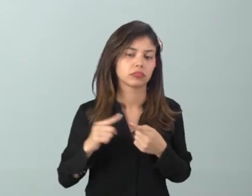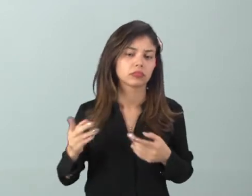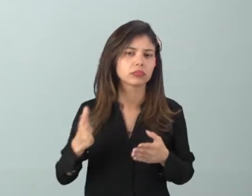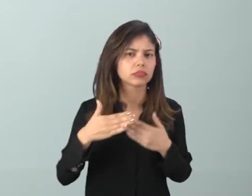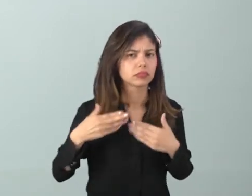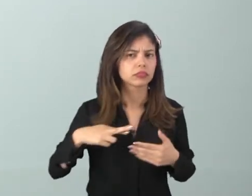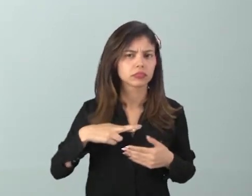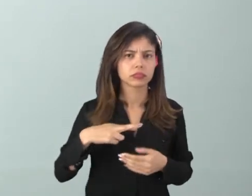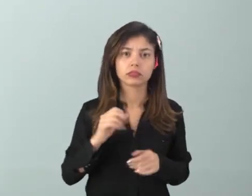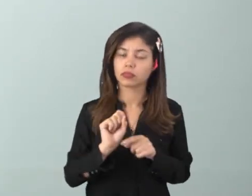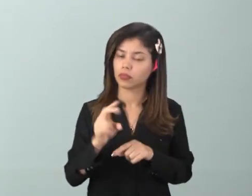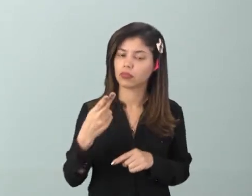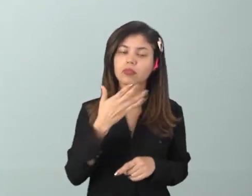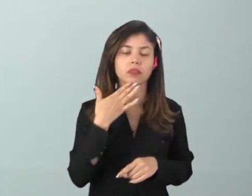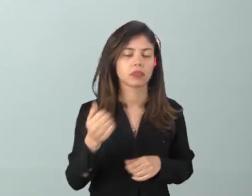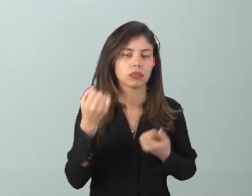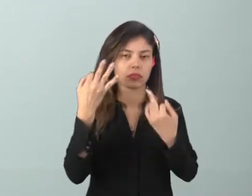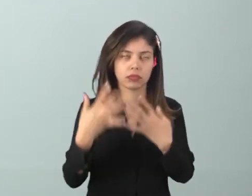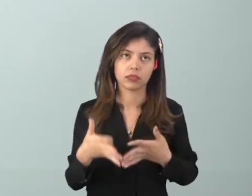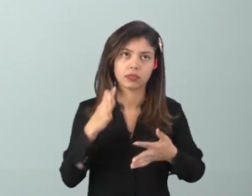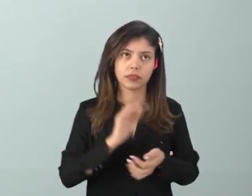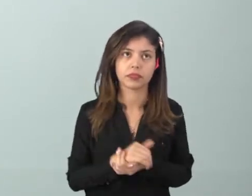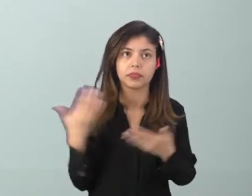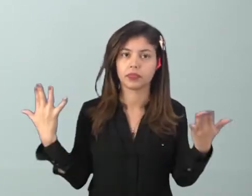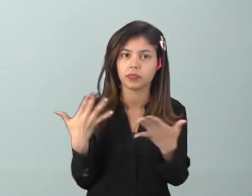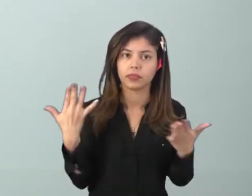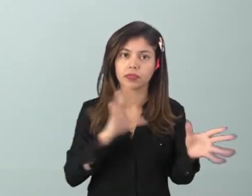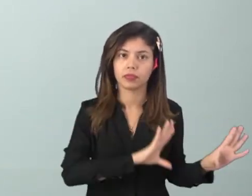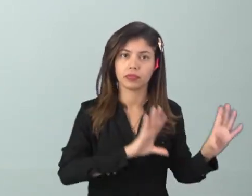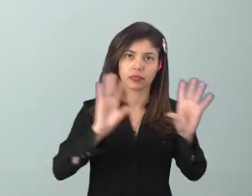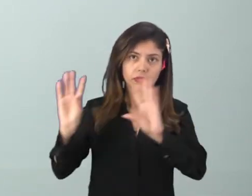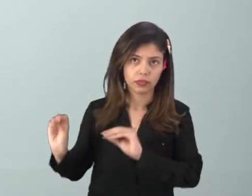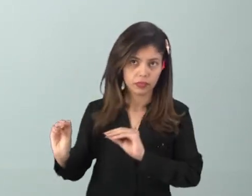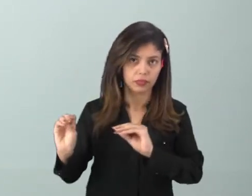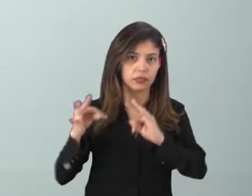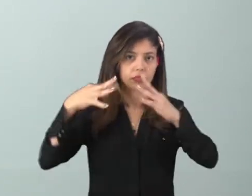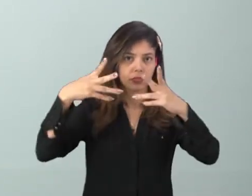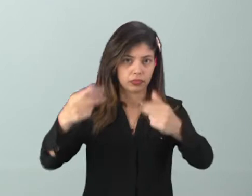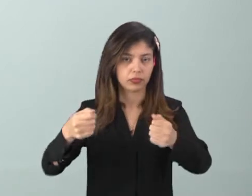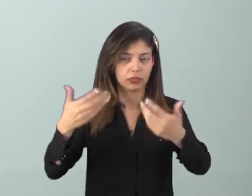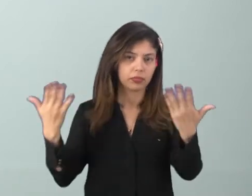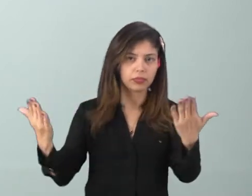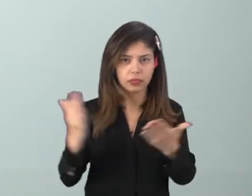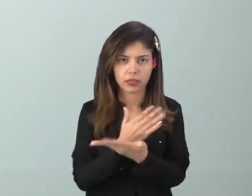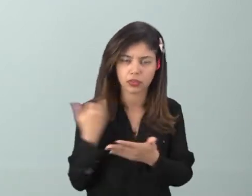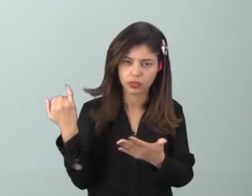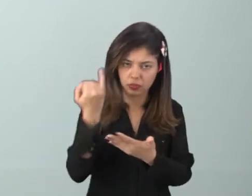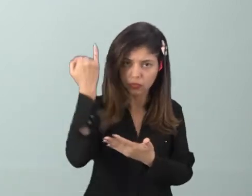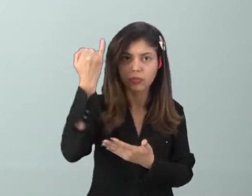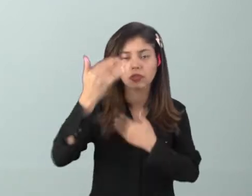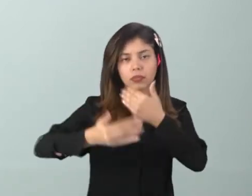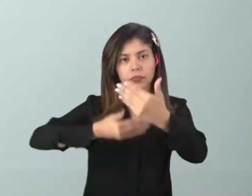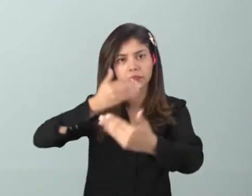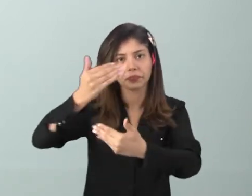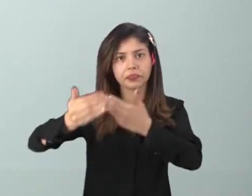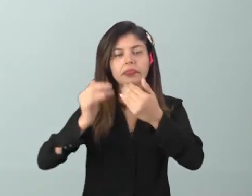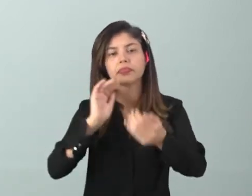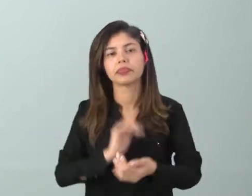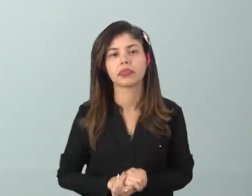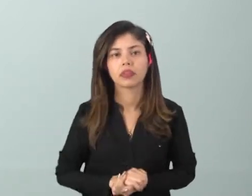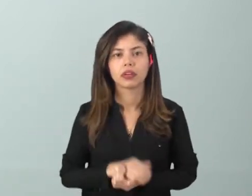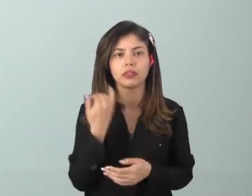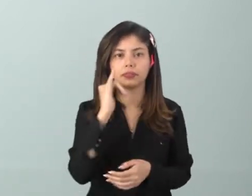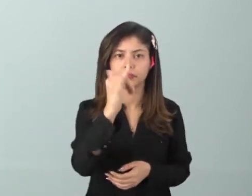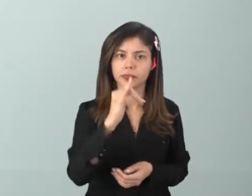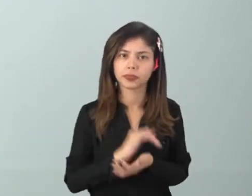restrito, o segundo é um pouco mais aberto, tá? Agora, a gente vai passar por todos, não todos, mas os principais processos de produção de